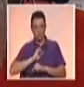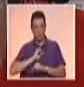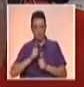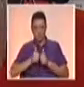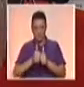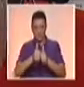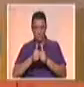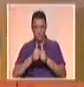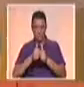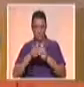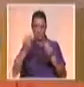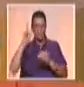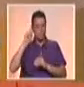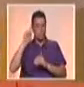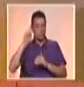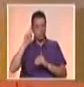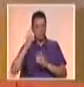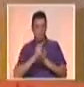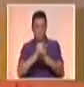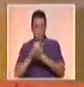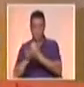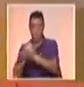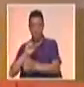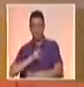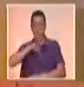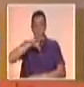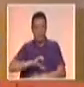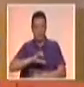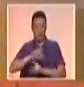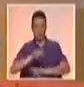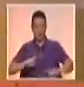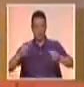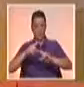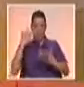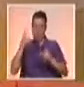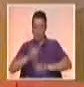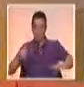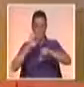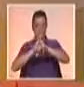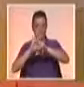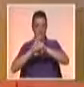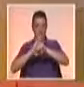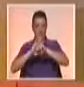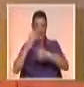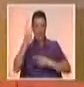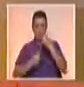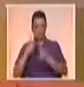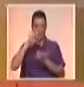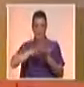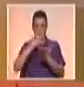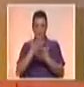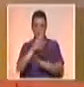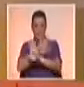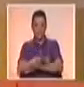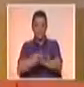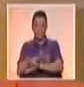é um dos papéis fundamentais no apoio aos nossos filhos. Não há realmente ainda muita sensibilidade. Eu às vezes custa-me ver tantos intérpretes desempregados,